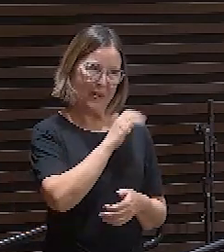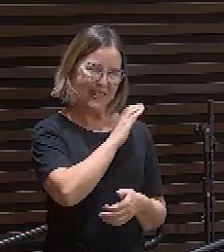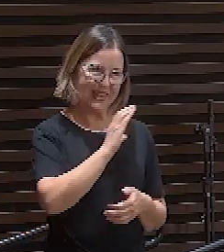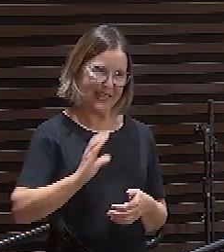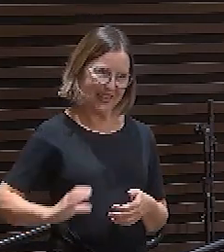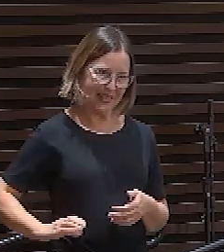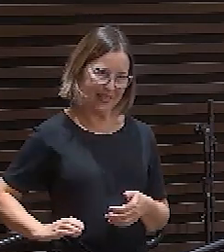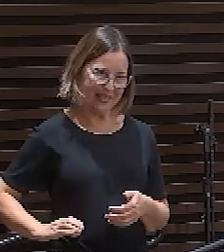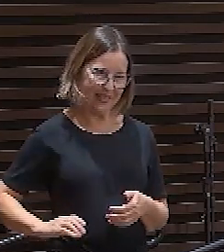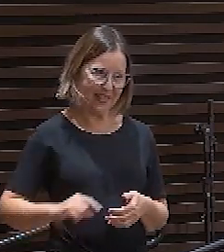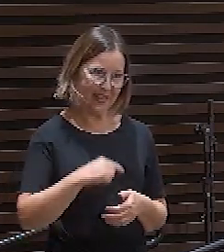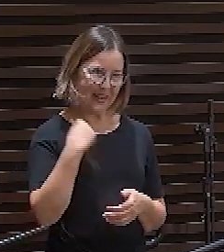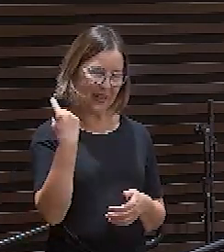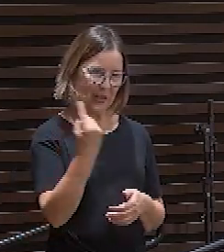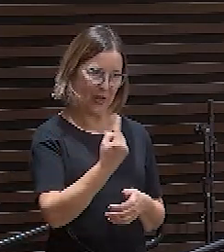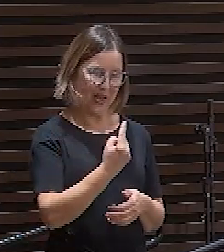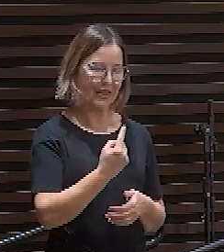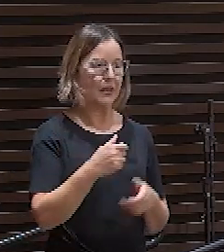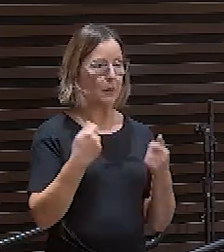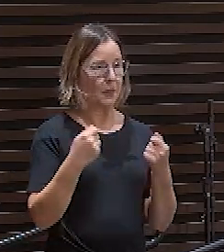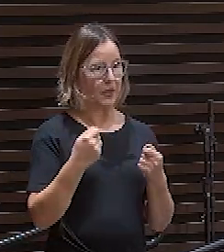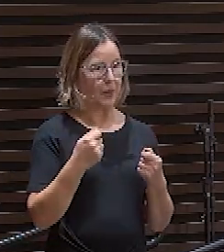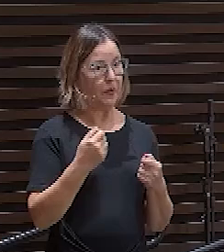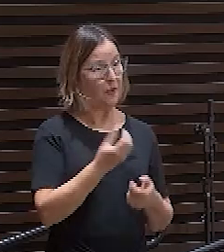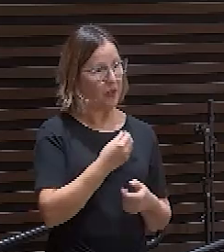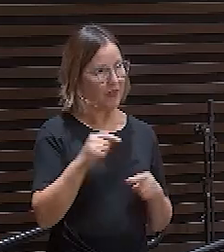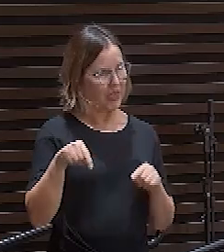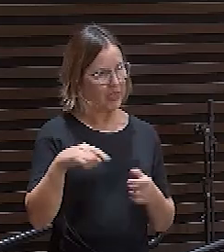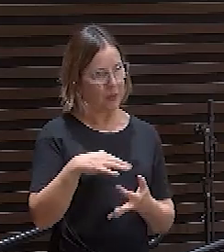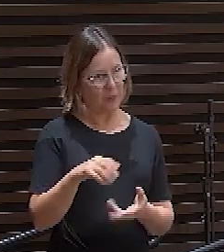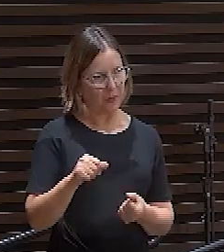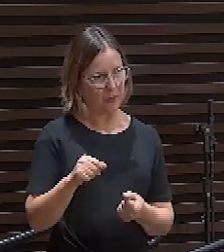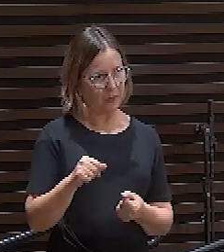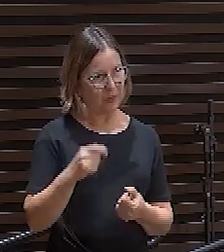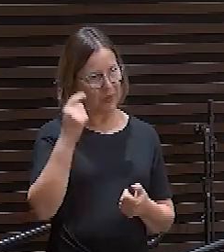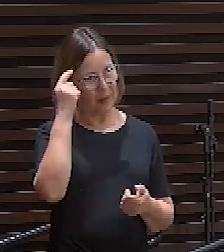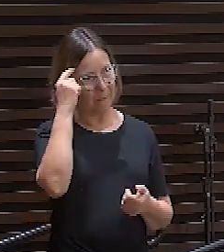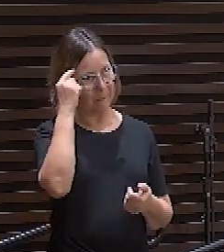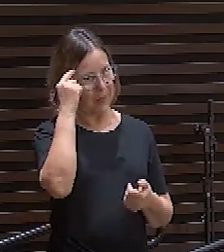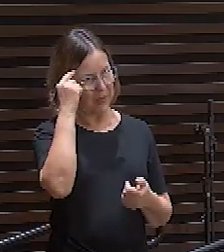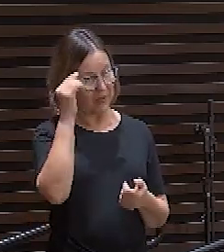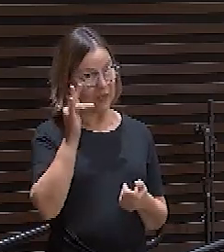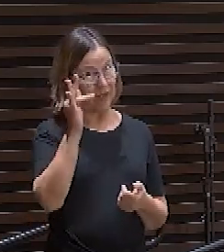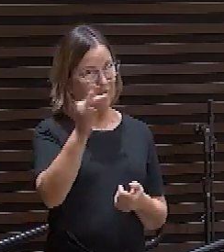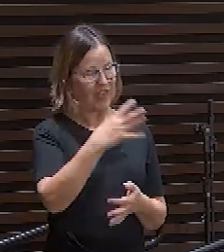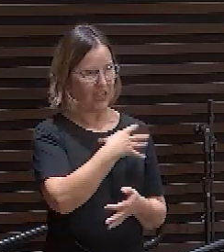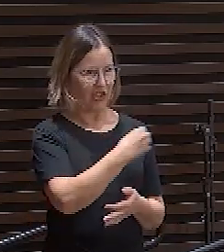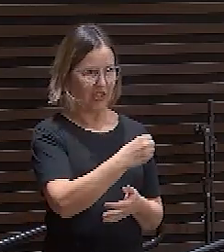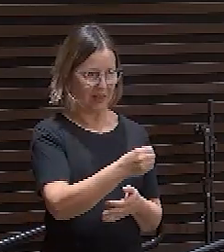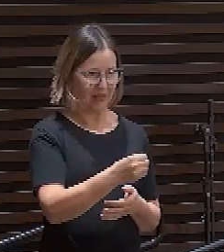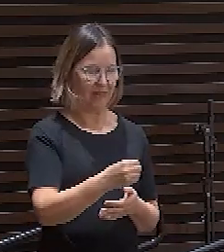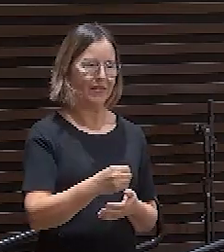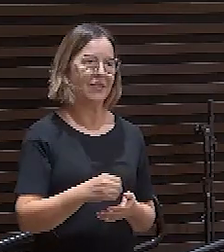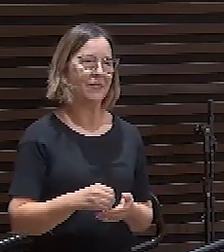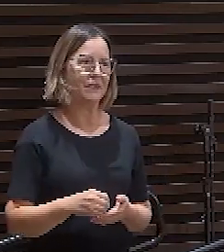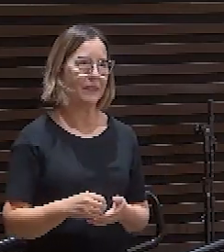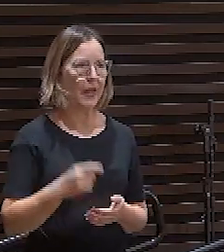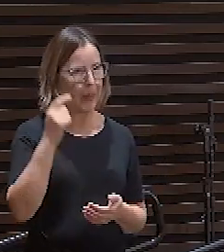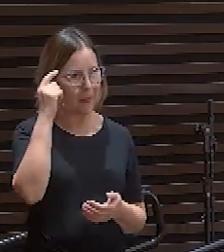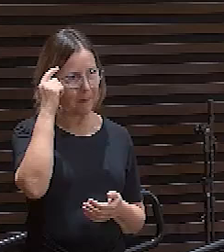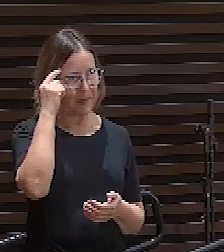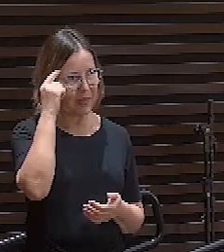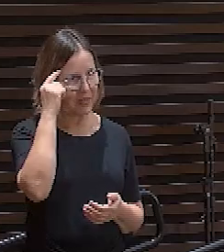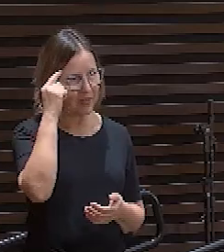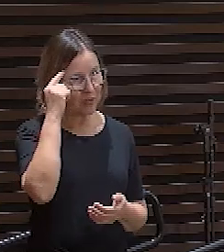nós devemos viver nesse mundo aqui, pensando nas próximas gerações, pensando no que nós vamos